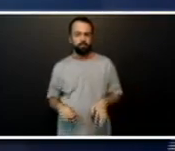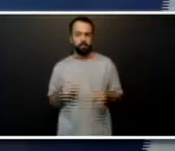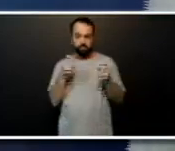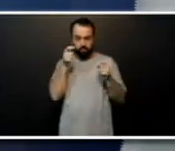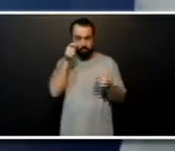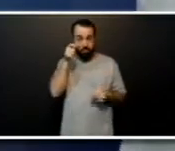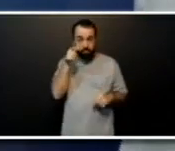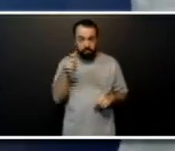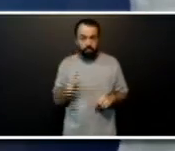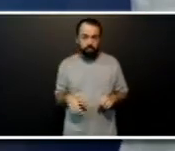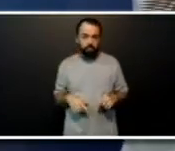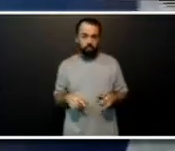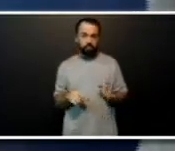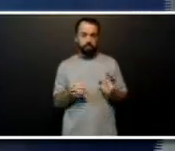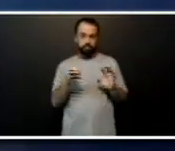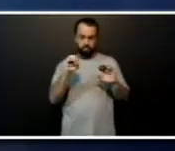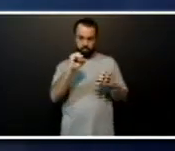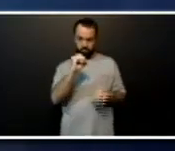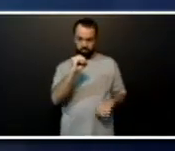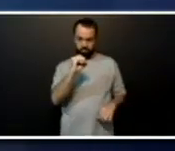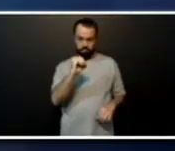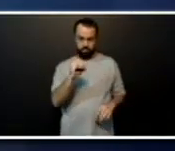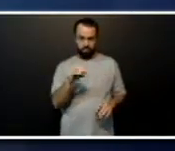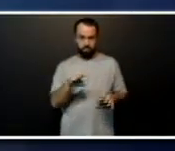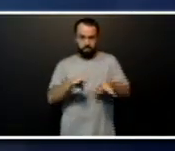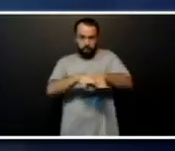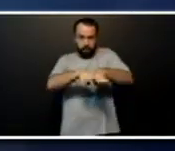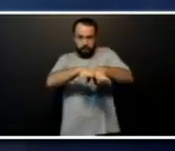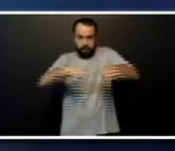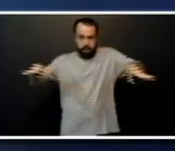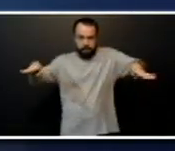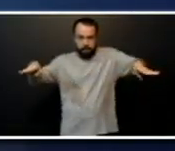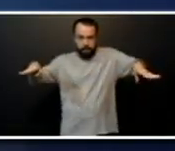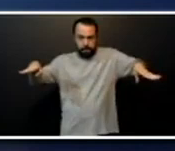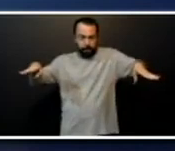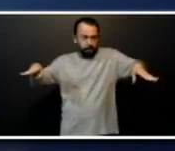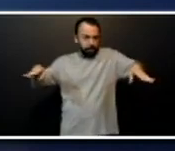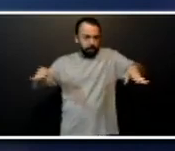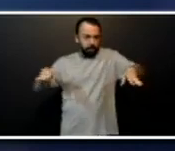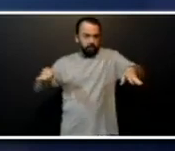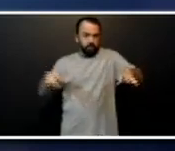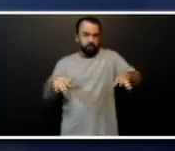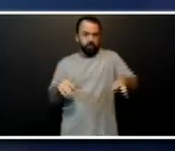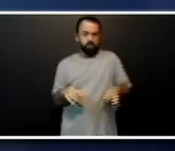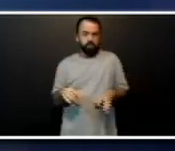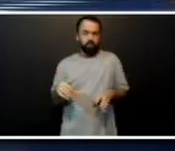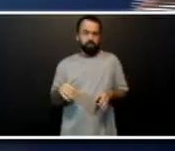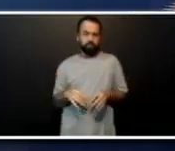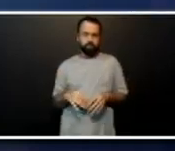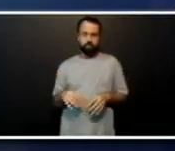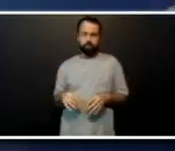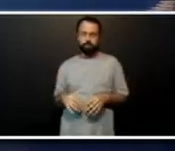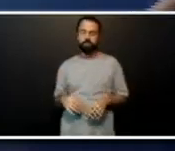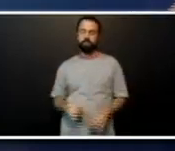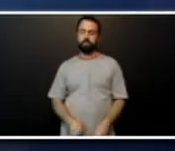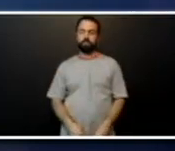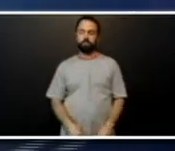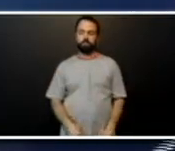Observem que o 0 é o meu marco, meu ponto de referência.